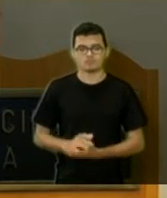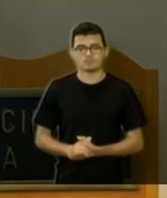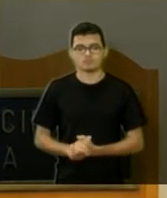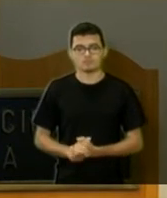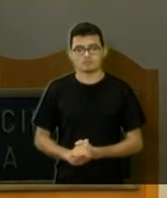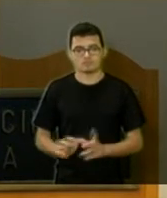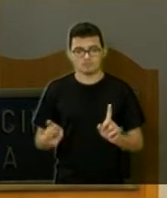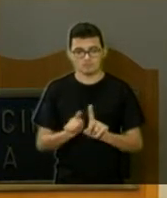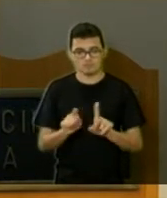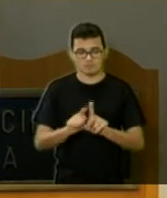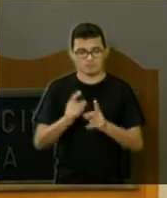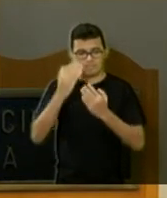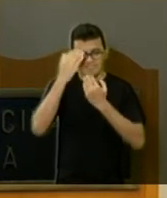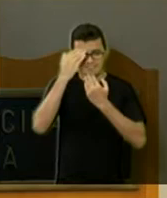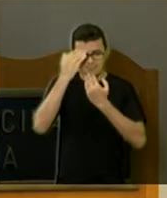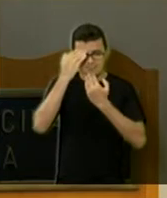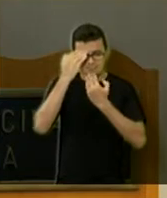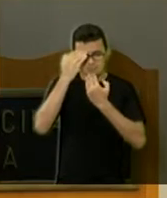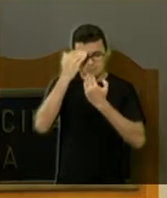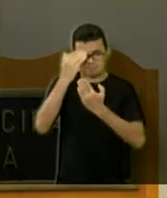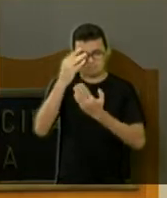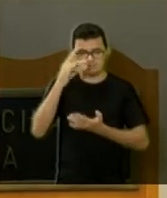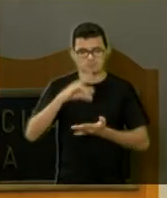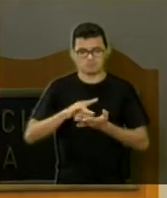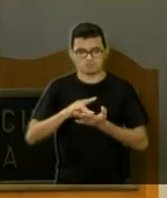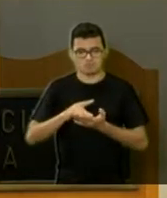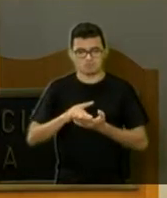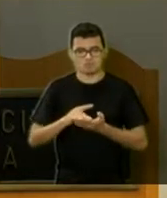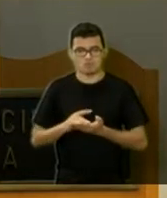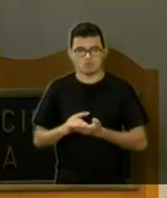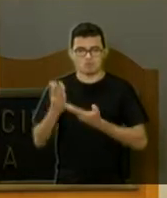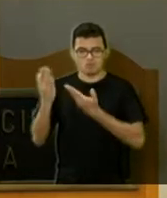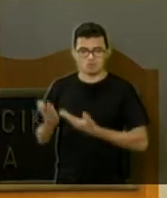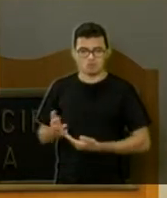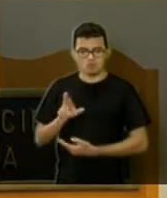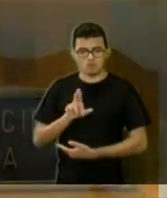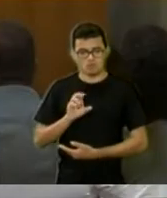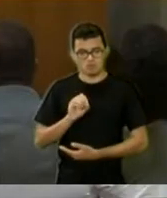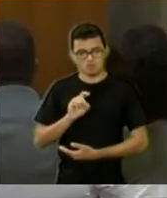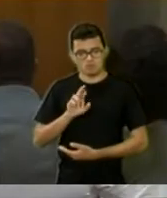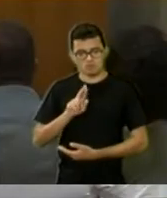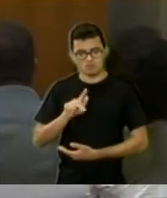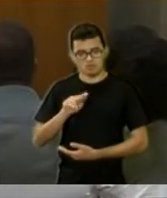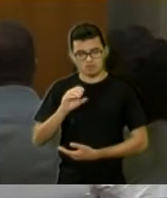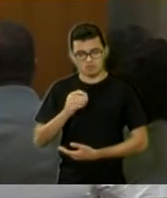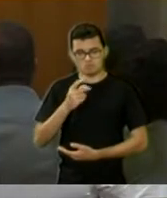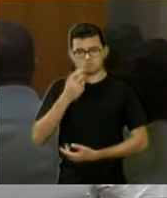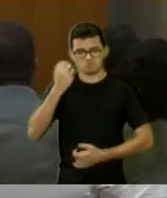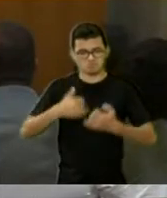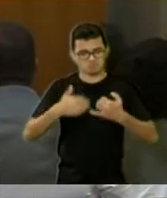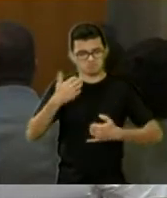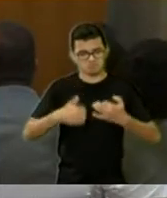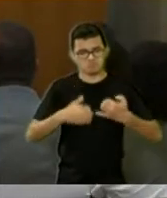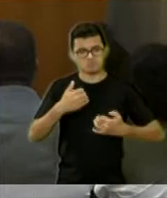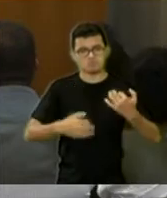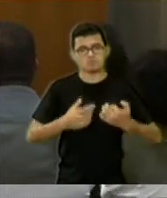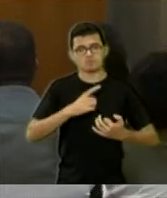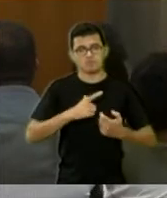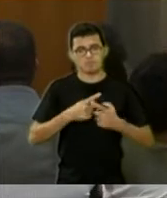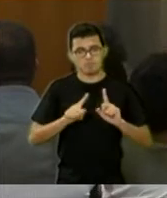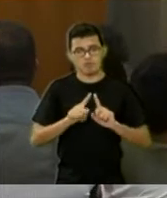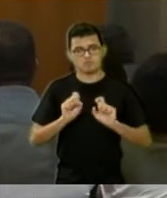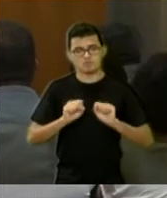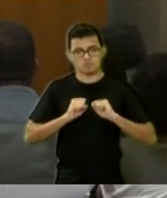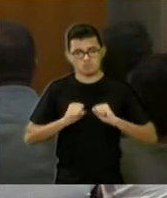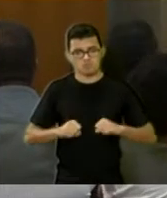agradecer do fundo do coração. Rodrigo falou bastante coisa, mas o esforço